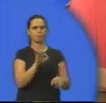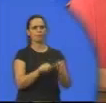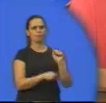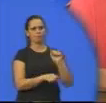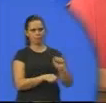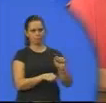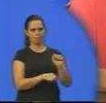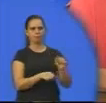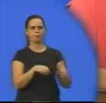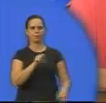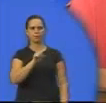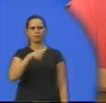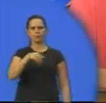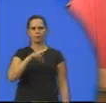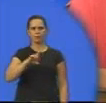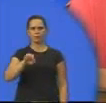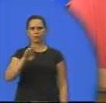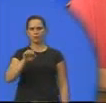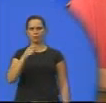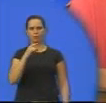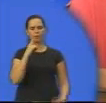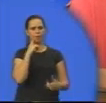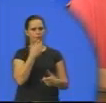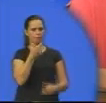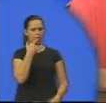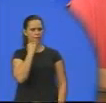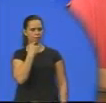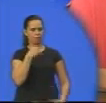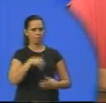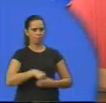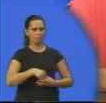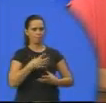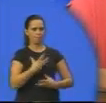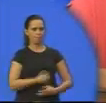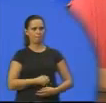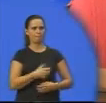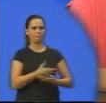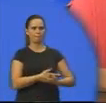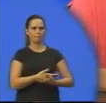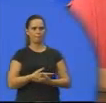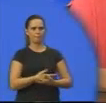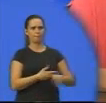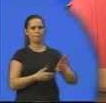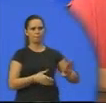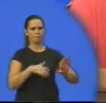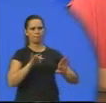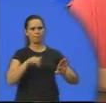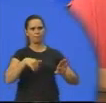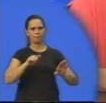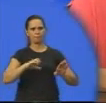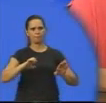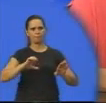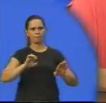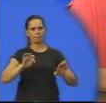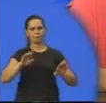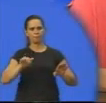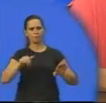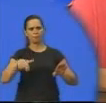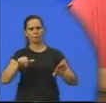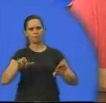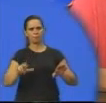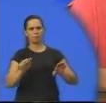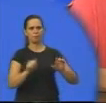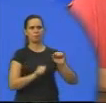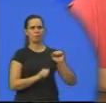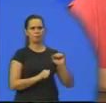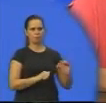A. Síndrome do alcoolismo fetal. B. Fenilcetonúria. C. Síndrome de